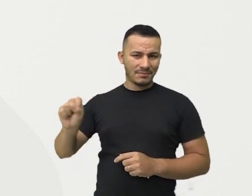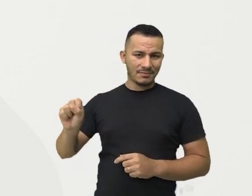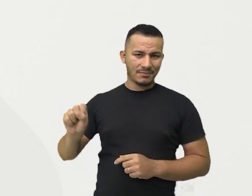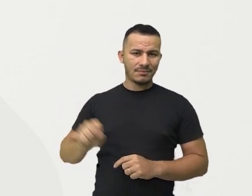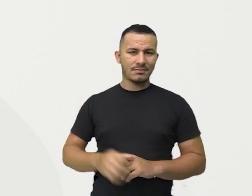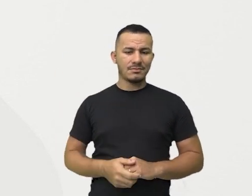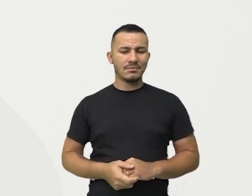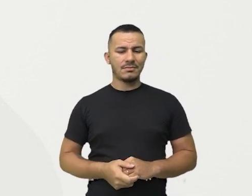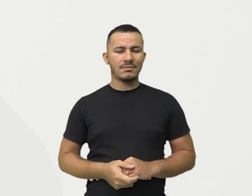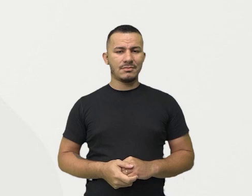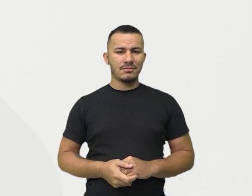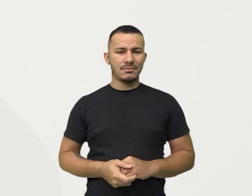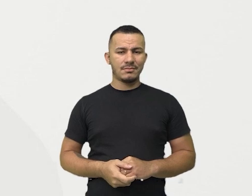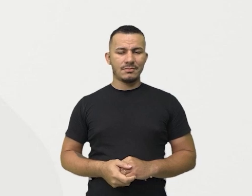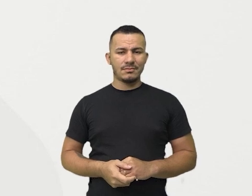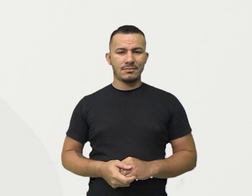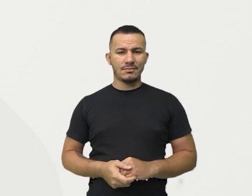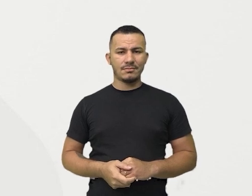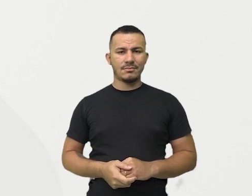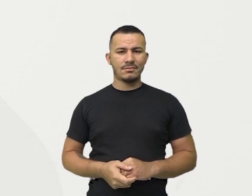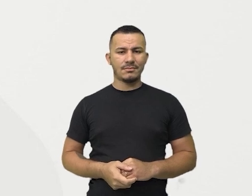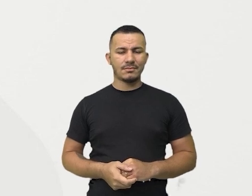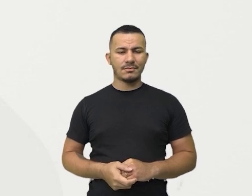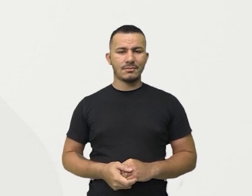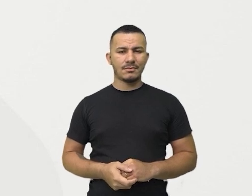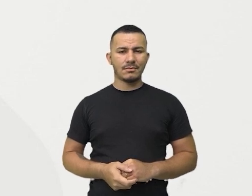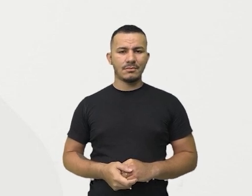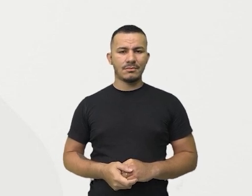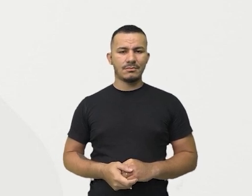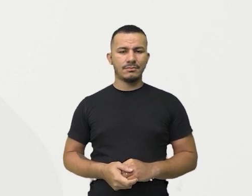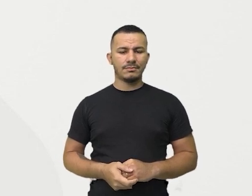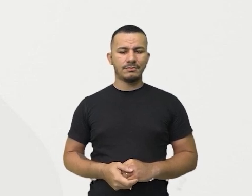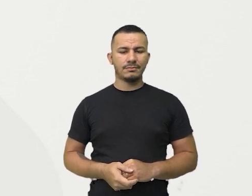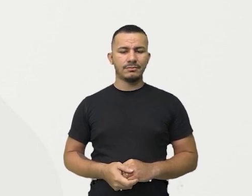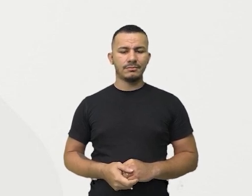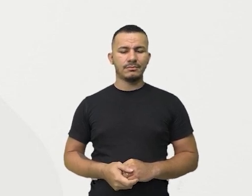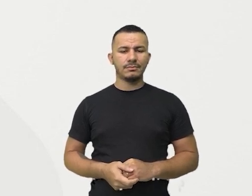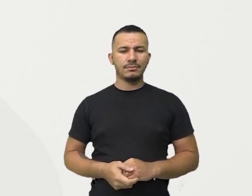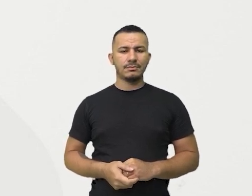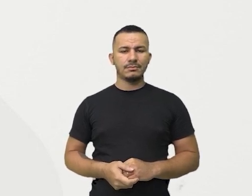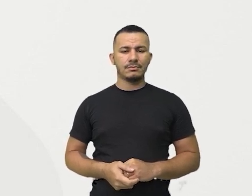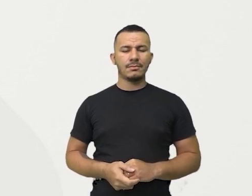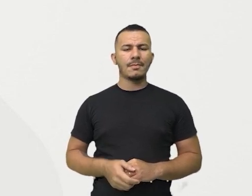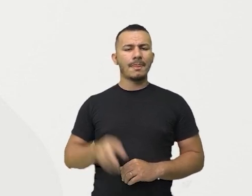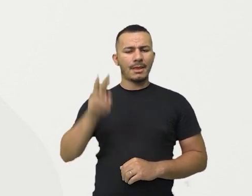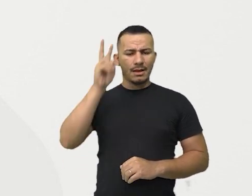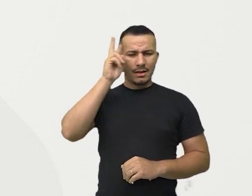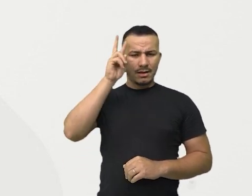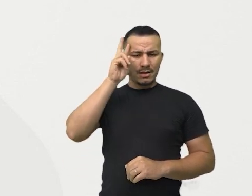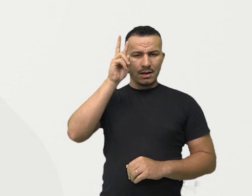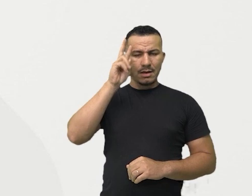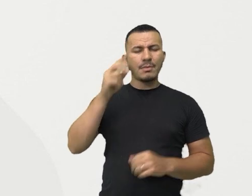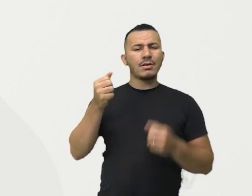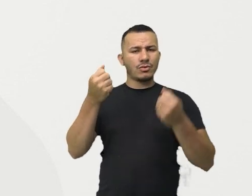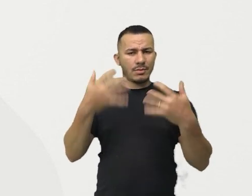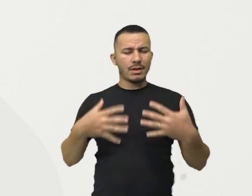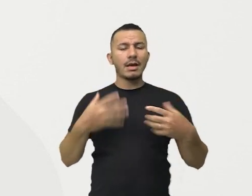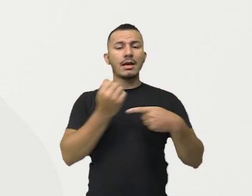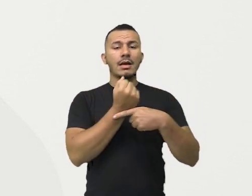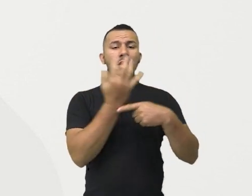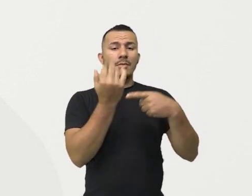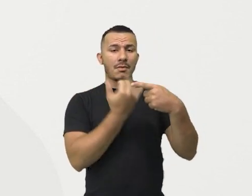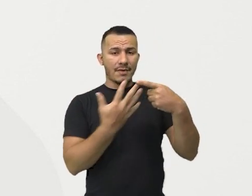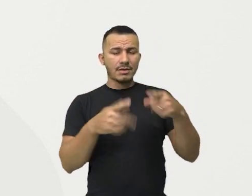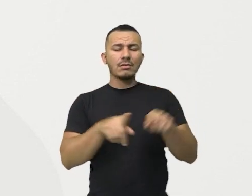é 8. Aí, pessoal, chegamos bem aqui, ó. Tu já estudou um pouquinho antes, nós falamos que uma fração ela é